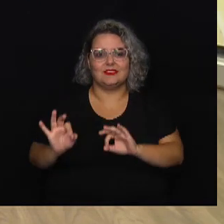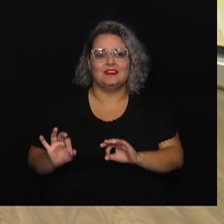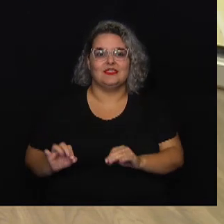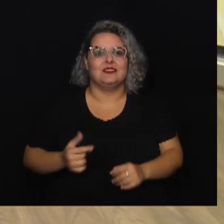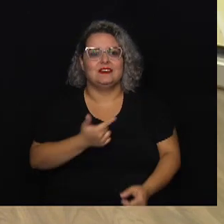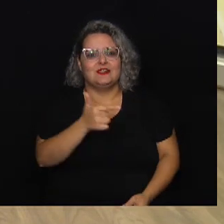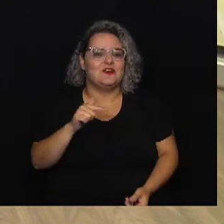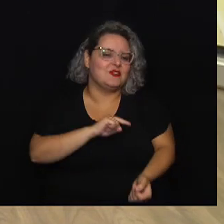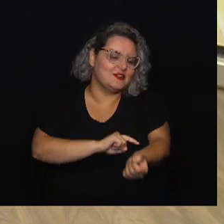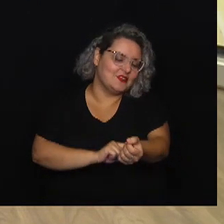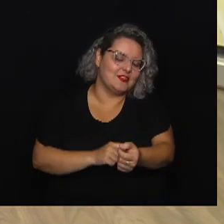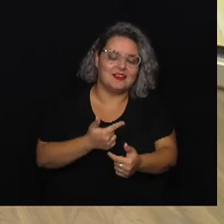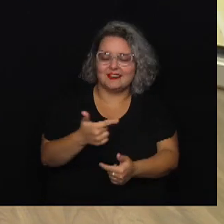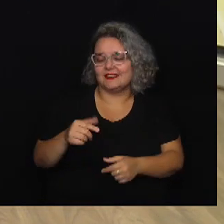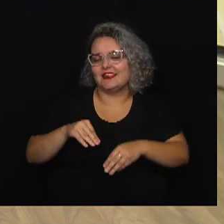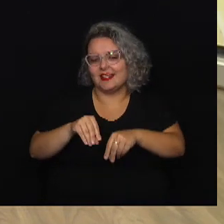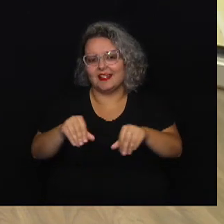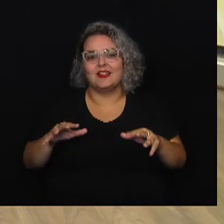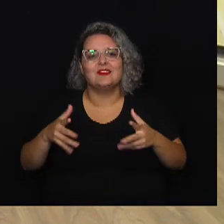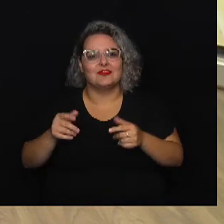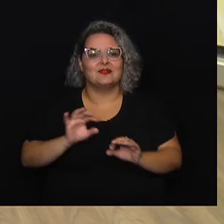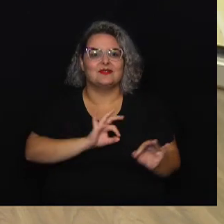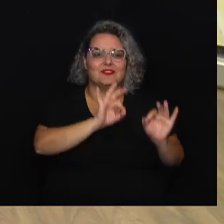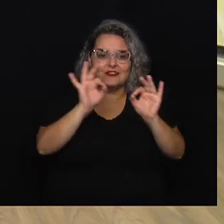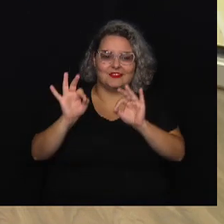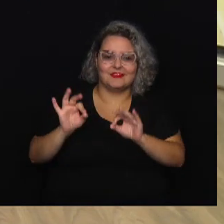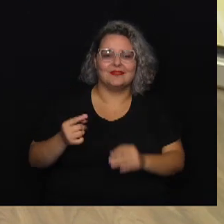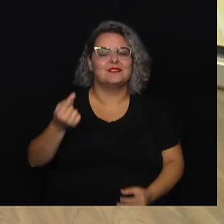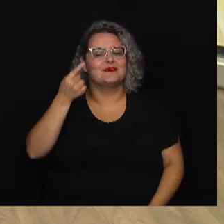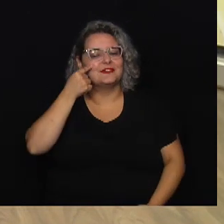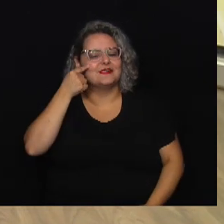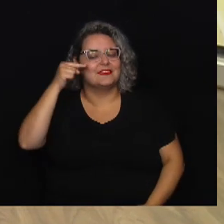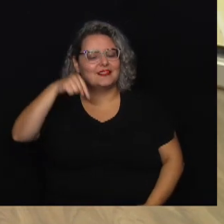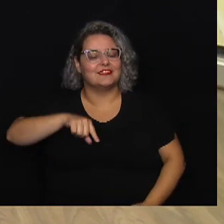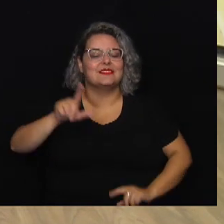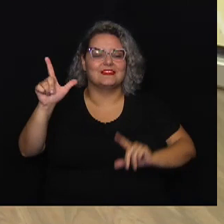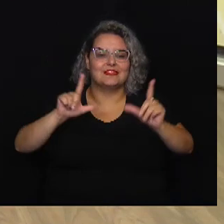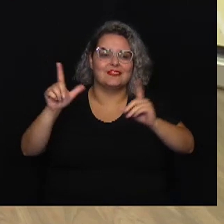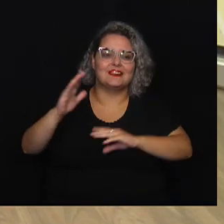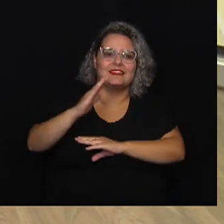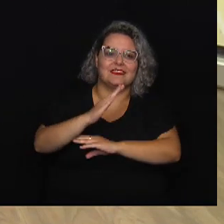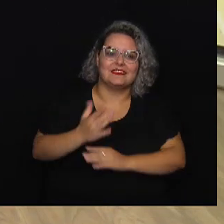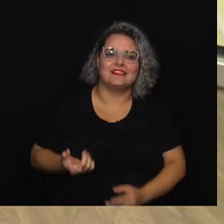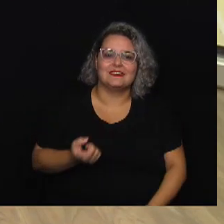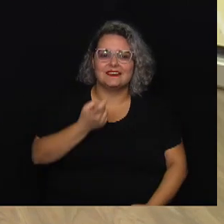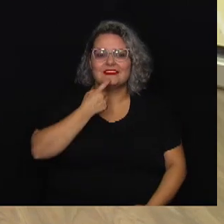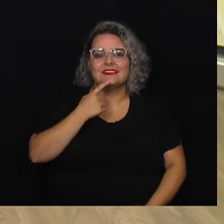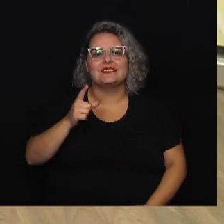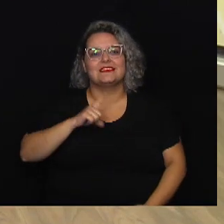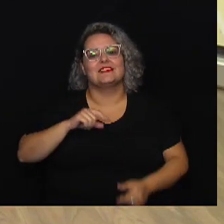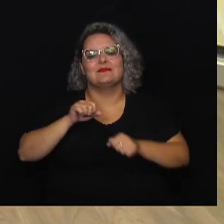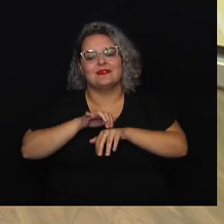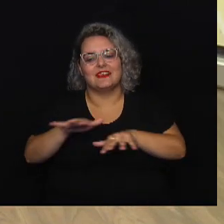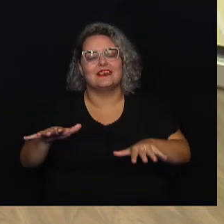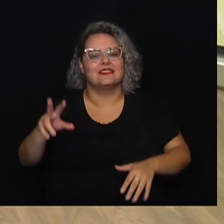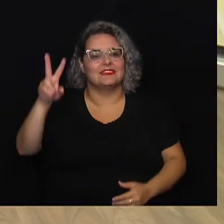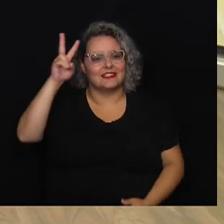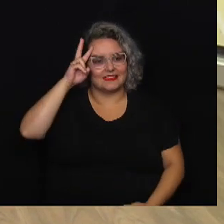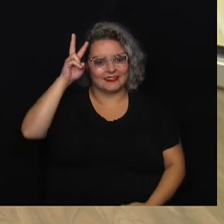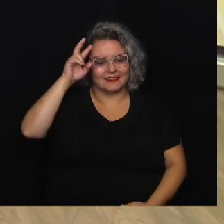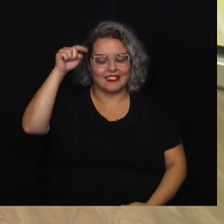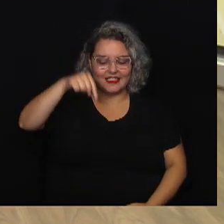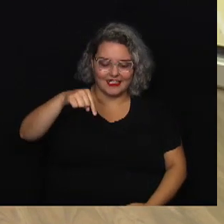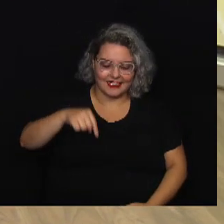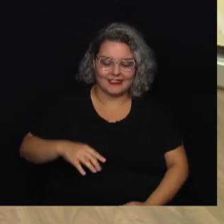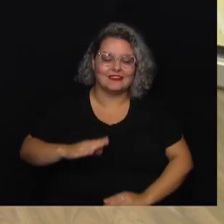Areia, então toda essa cobertura você acompanha aqui na TV Câmara Campinas, tem repercussão na segunda-feira aqui no